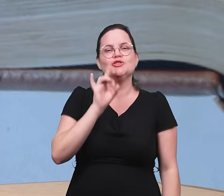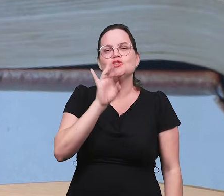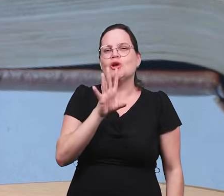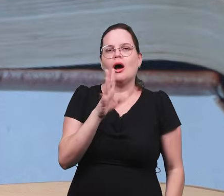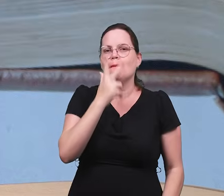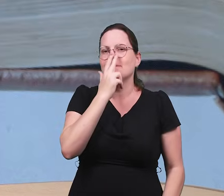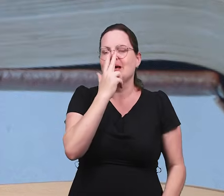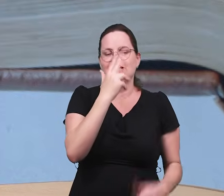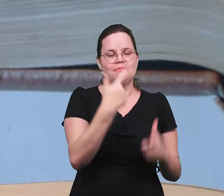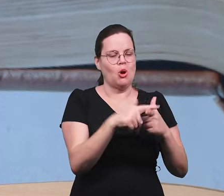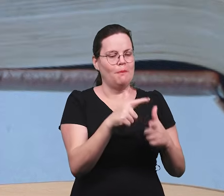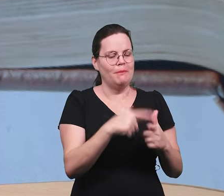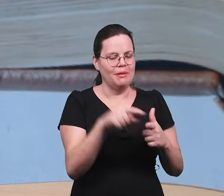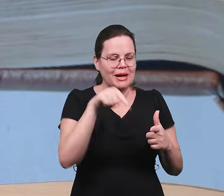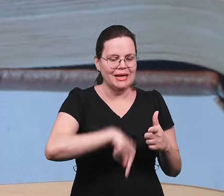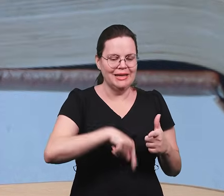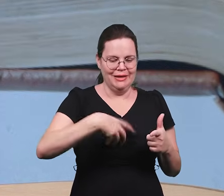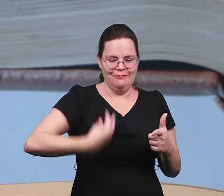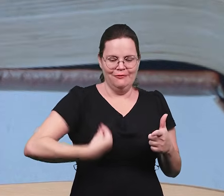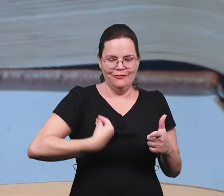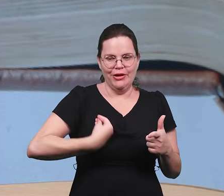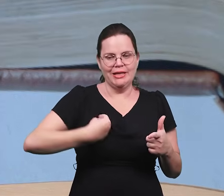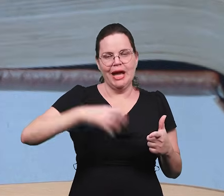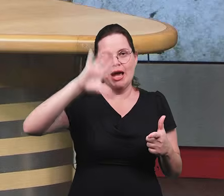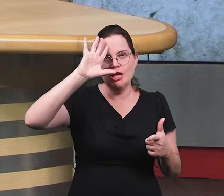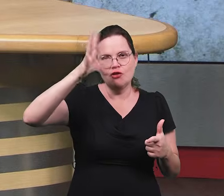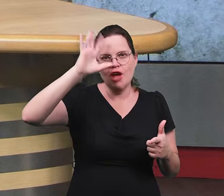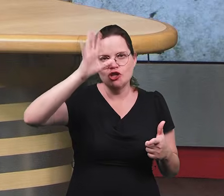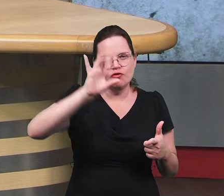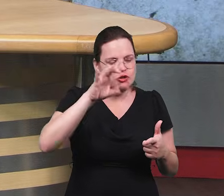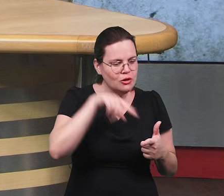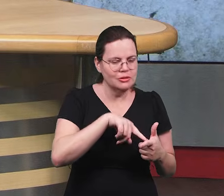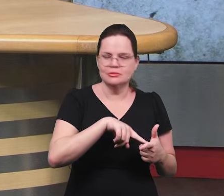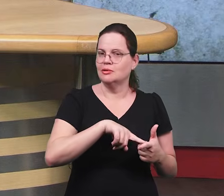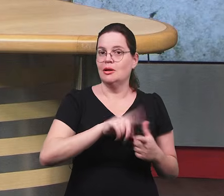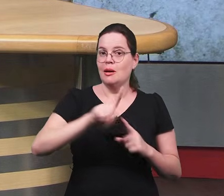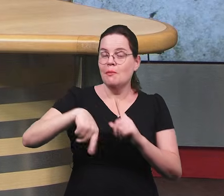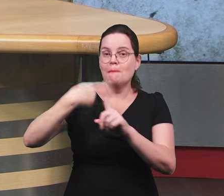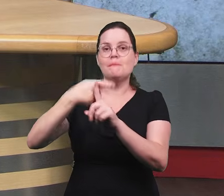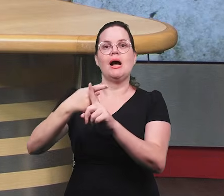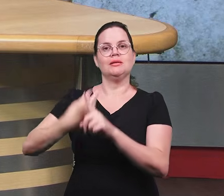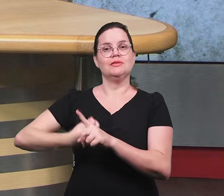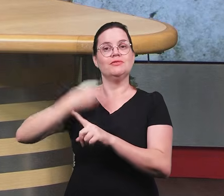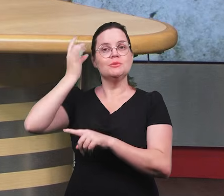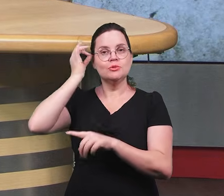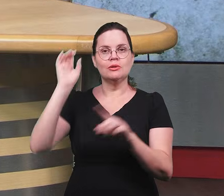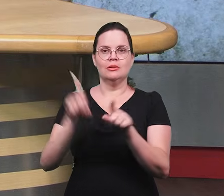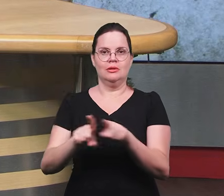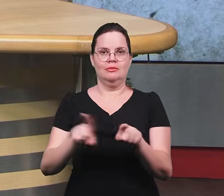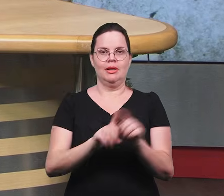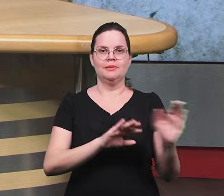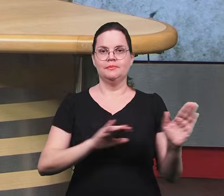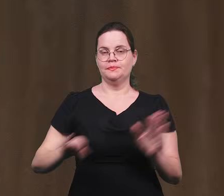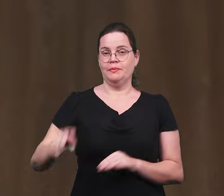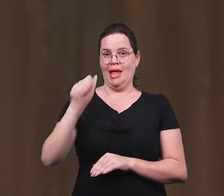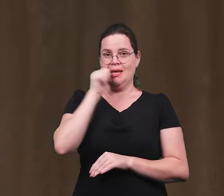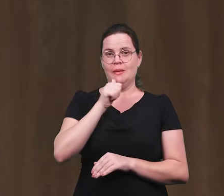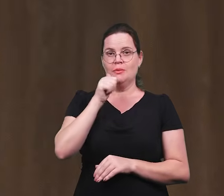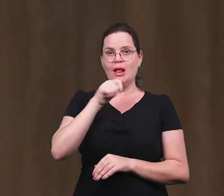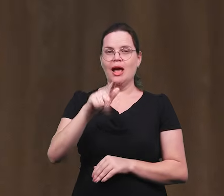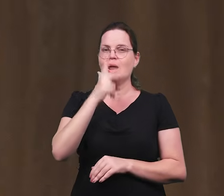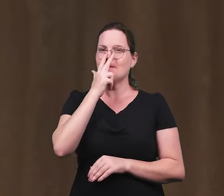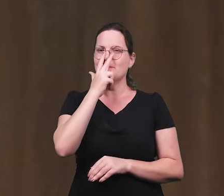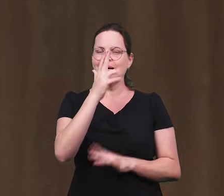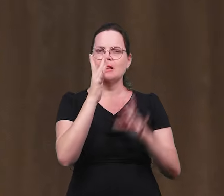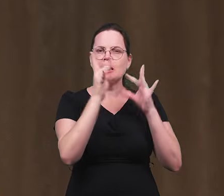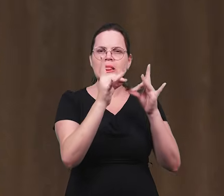nossos problemas ali naquele momento, não é, Eveline? E aquela mulher estava presa ali às tradições. Quando ela fala, és tu maior que nosso